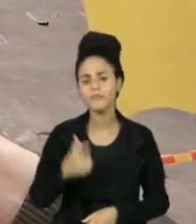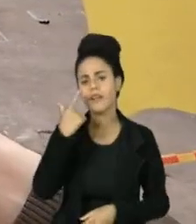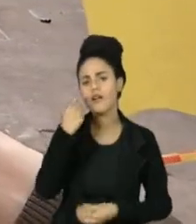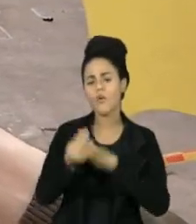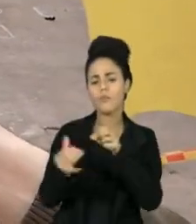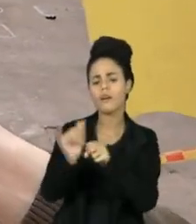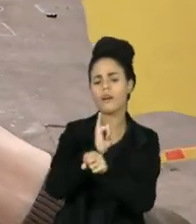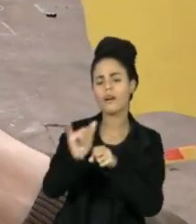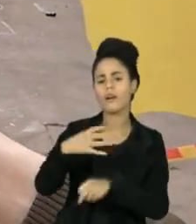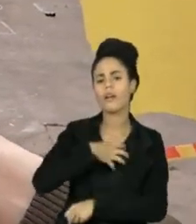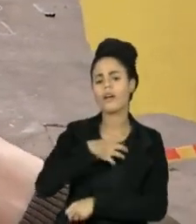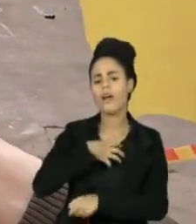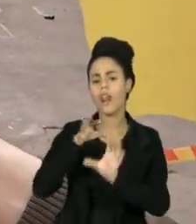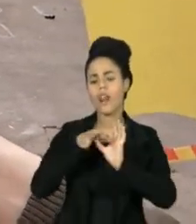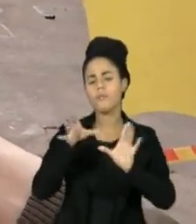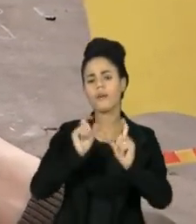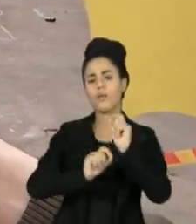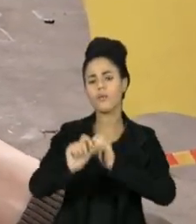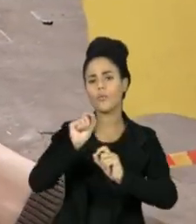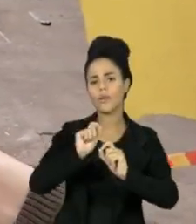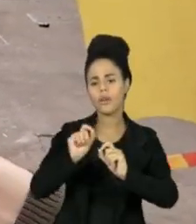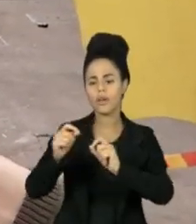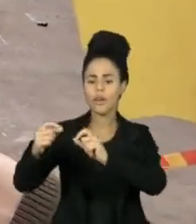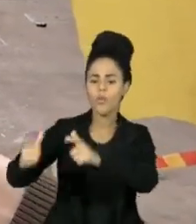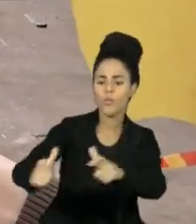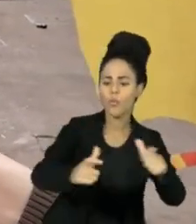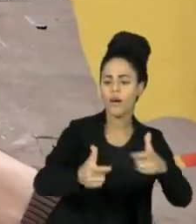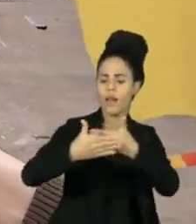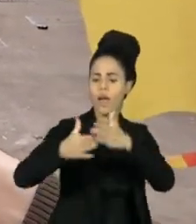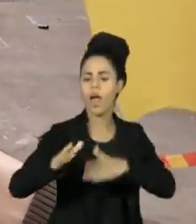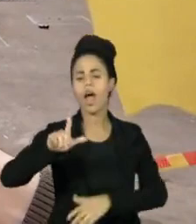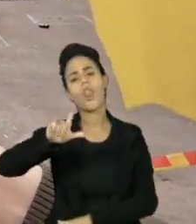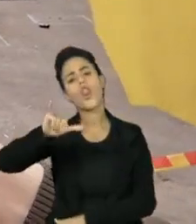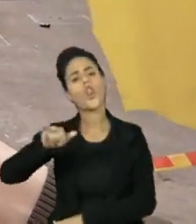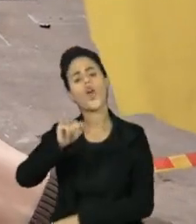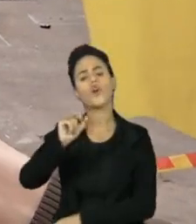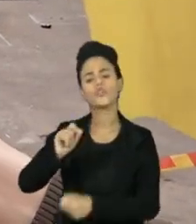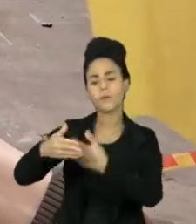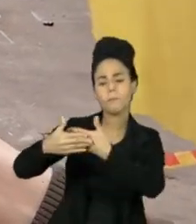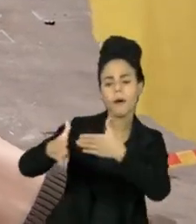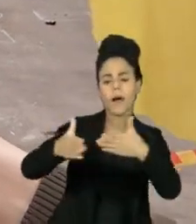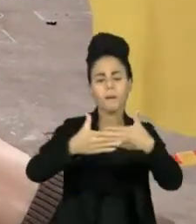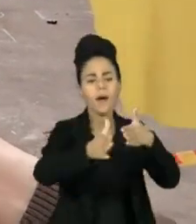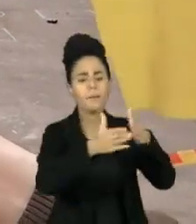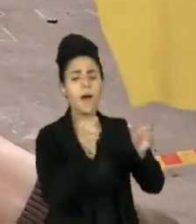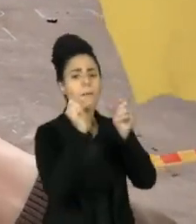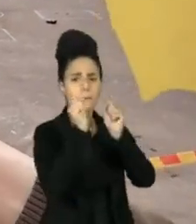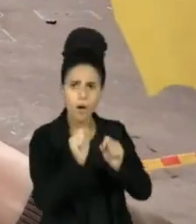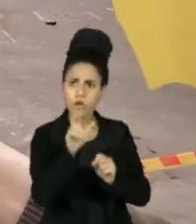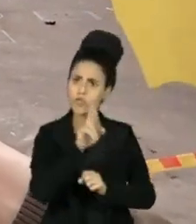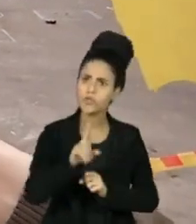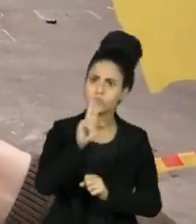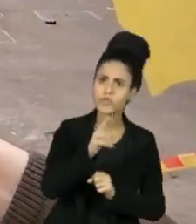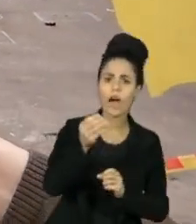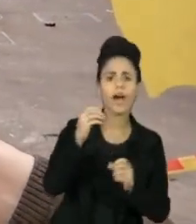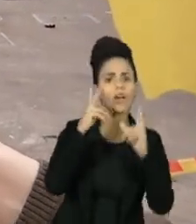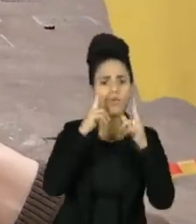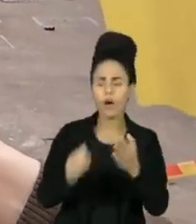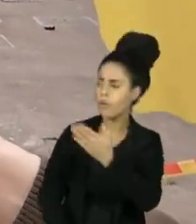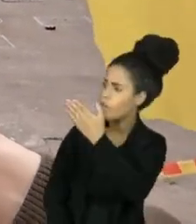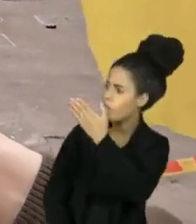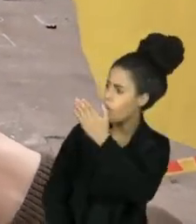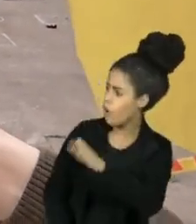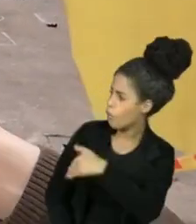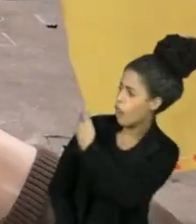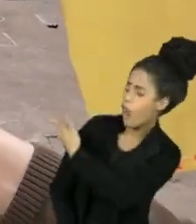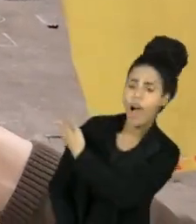forma de estar pelo menos liberando aí algumas lojas para estar melhorando aqui a abertura, né? Abrir um pouquinho mais de espaço, como foi feito do lado de lá, né?